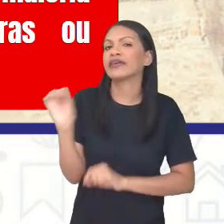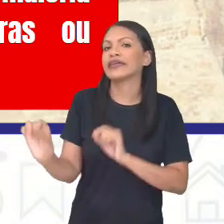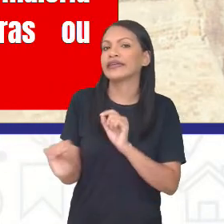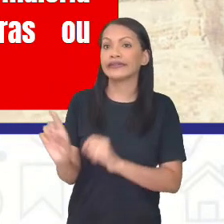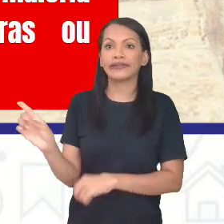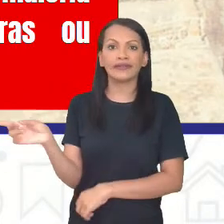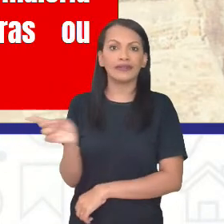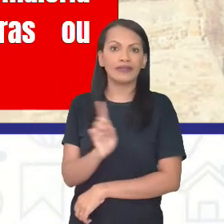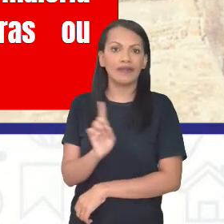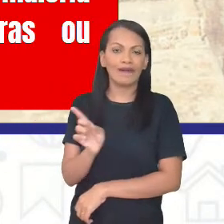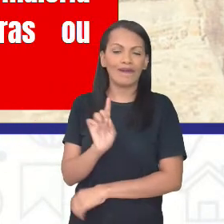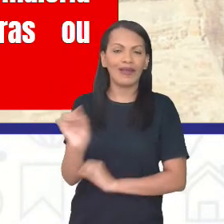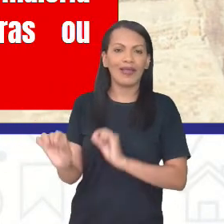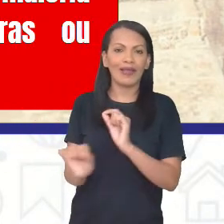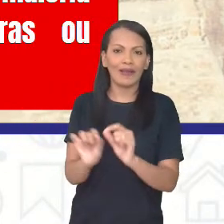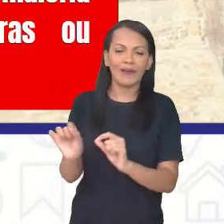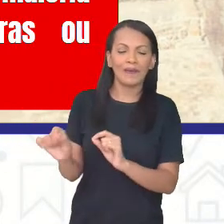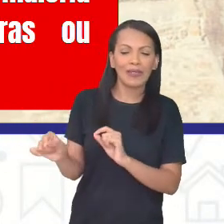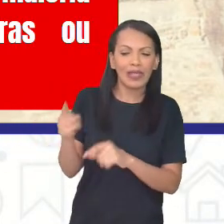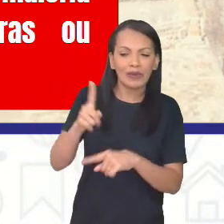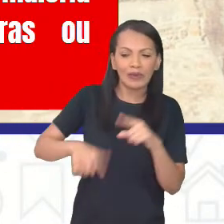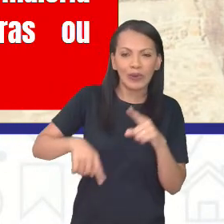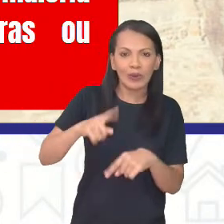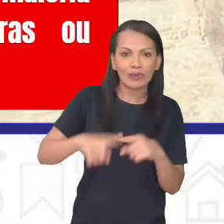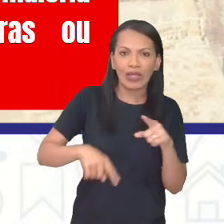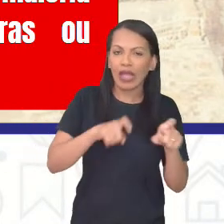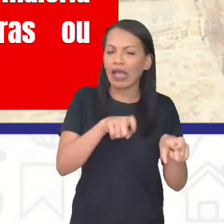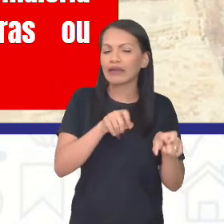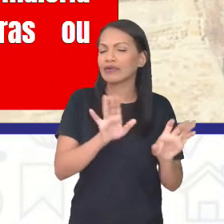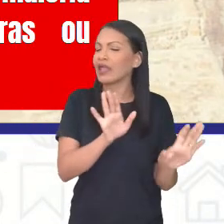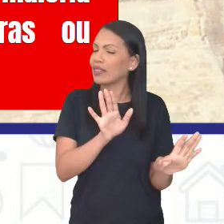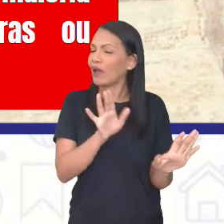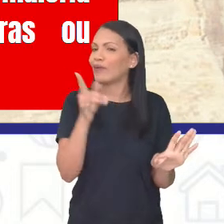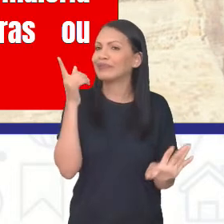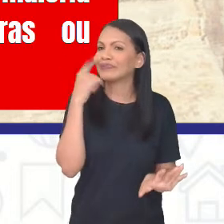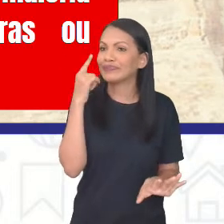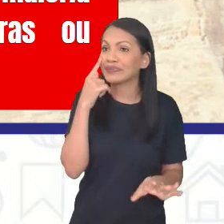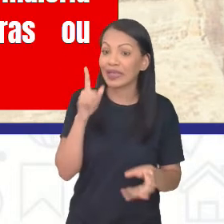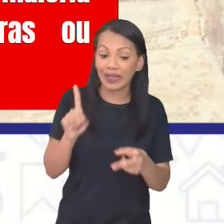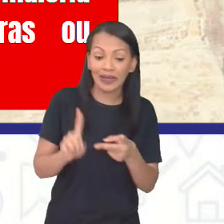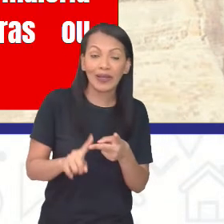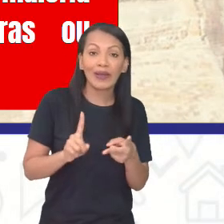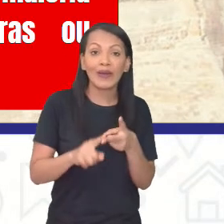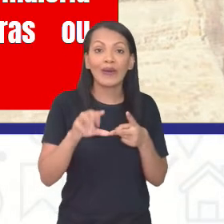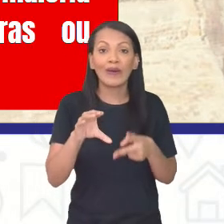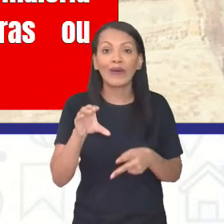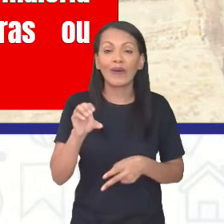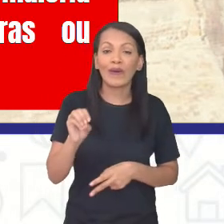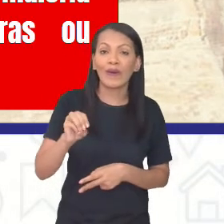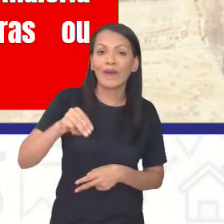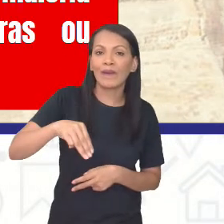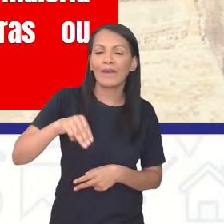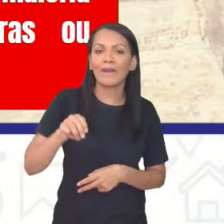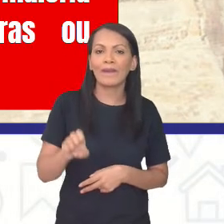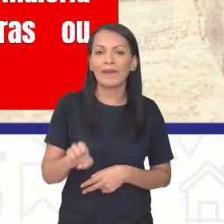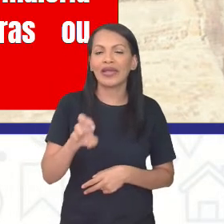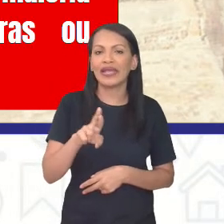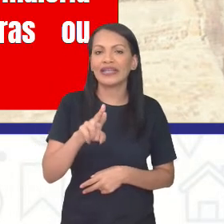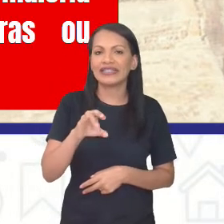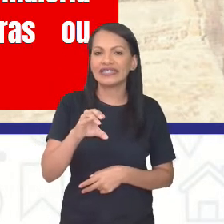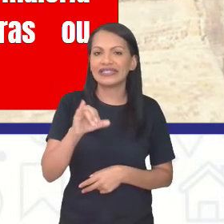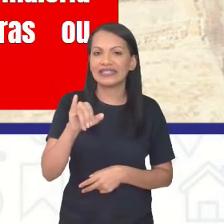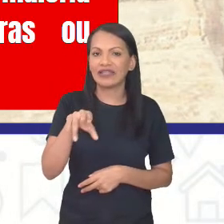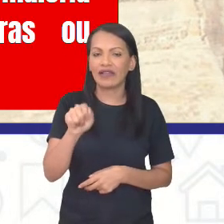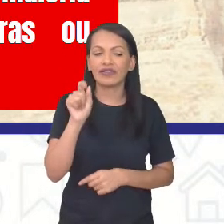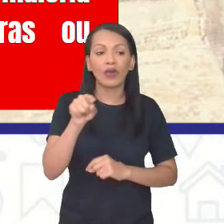eram aqueles produtos agrícolas, né? Os comerciantes, né, era a galera que vendia grande parte do